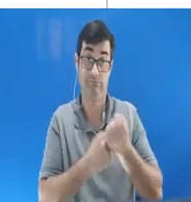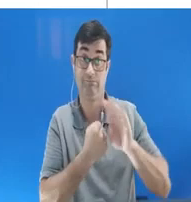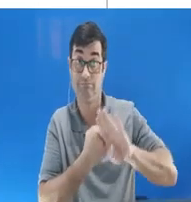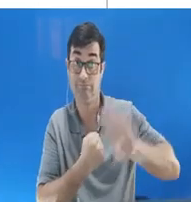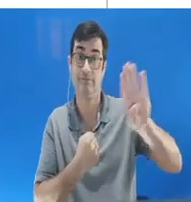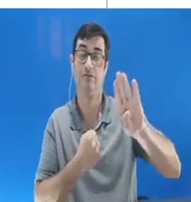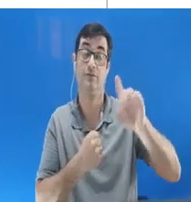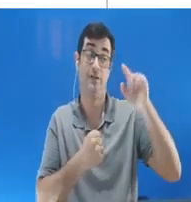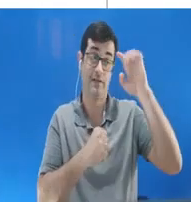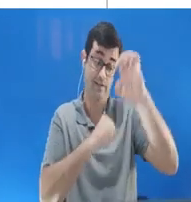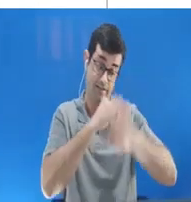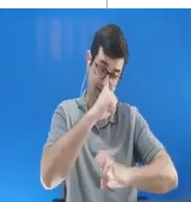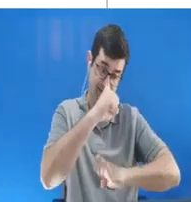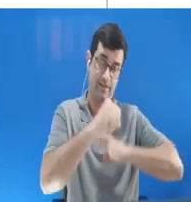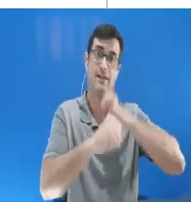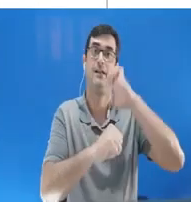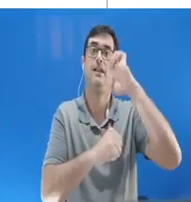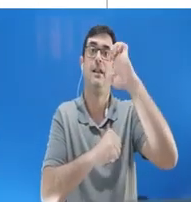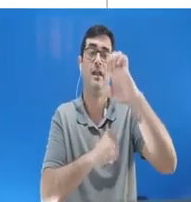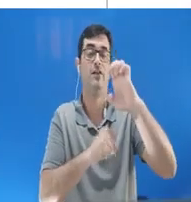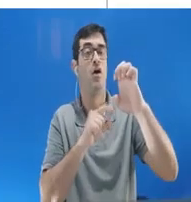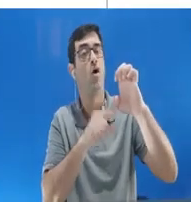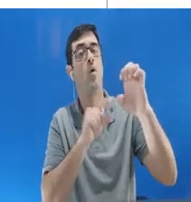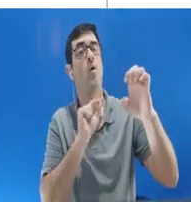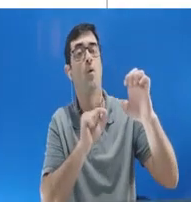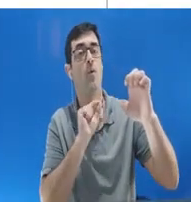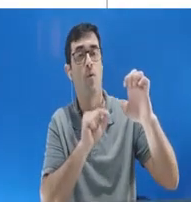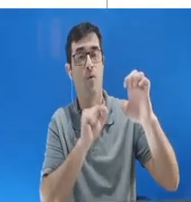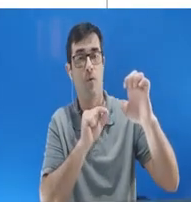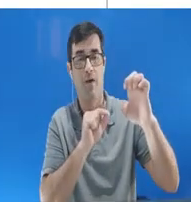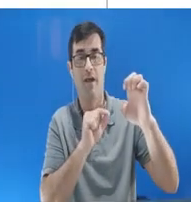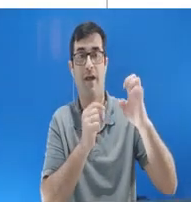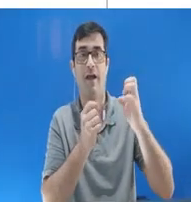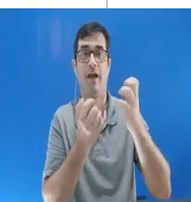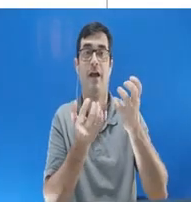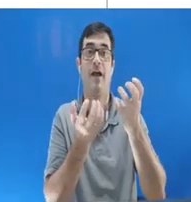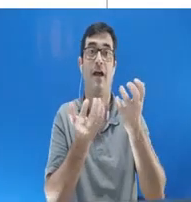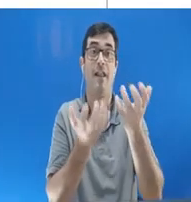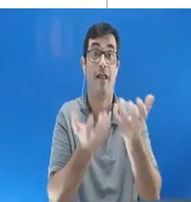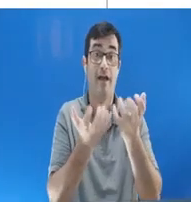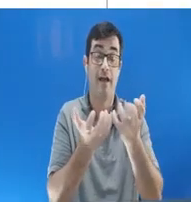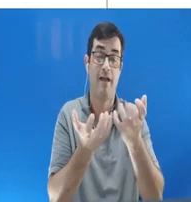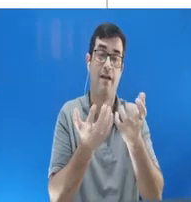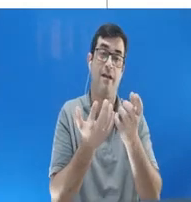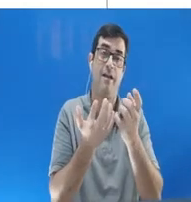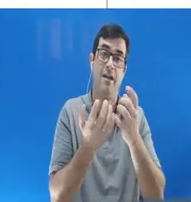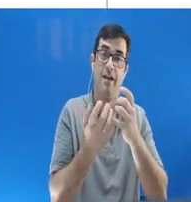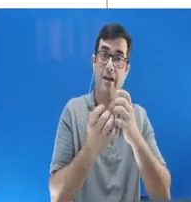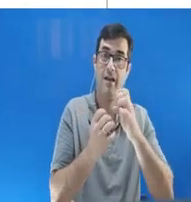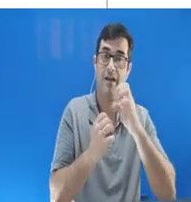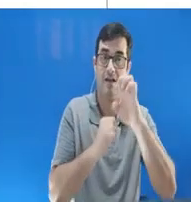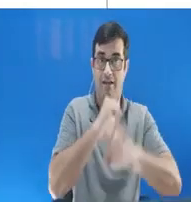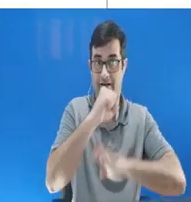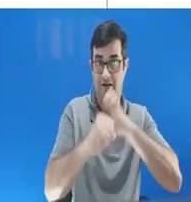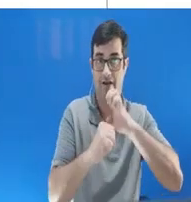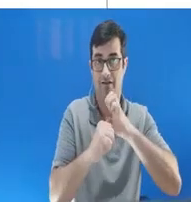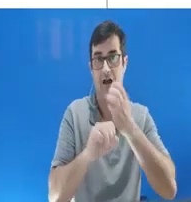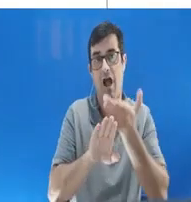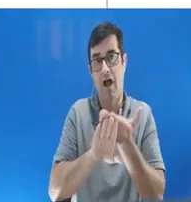vai fazer é que esses elétrons que estão na eletrosfera, eles vão aumentar a